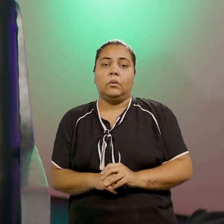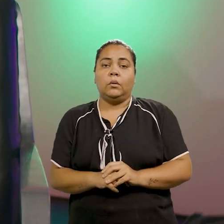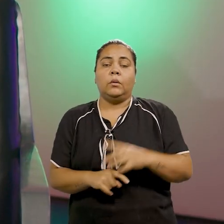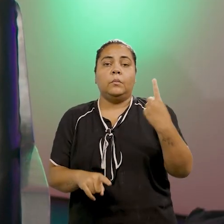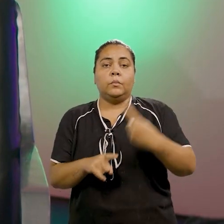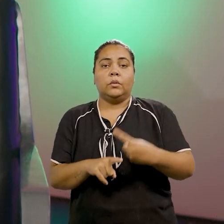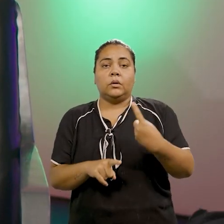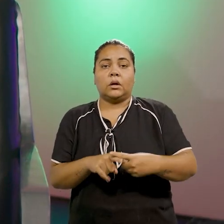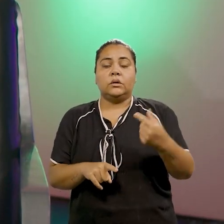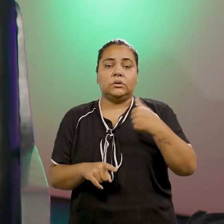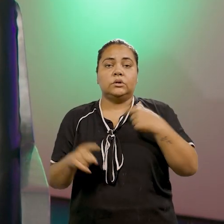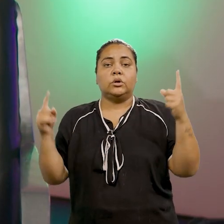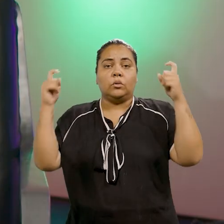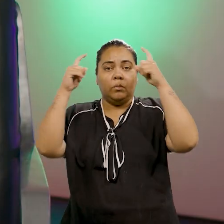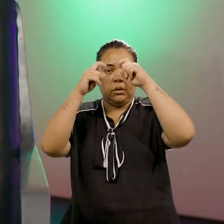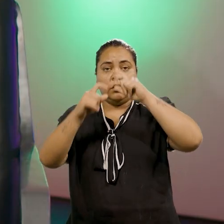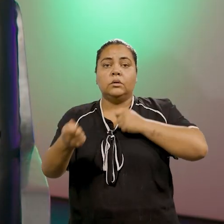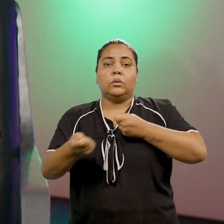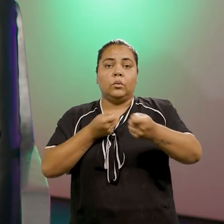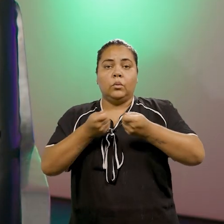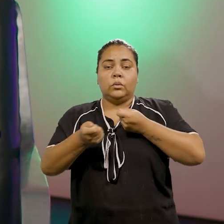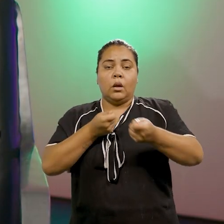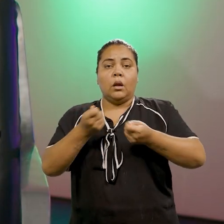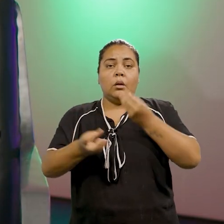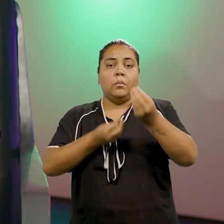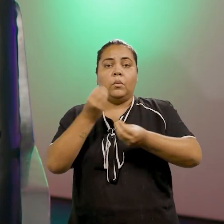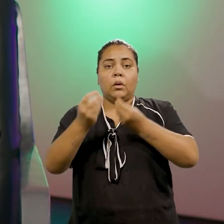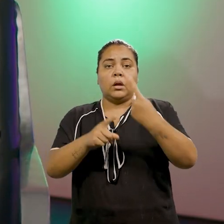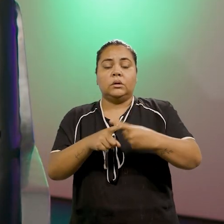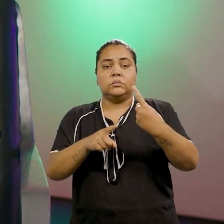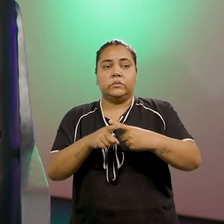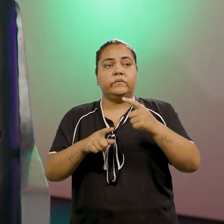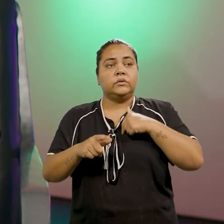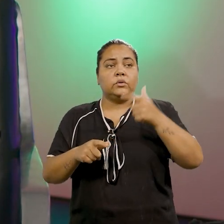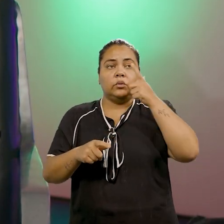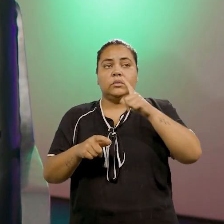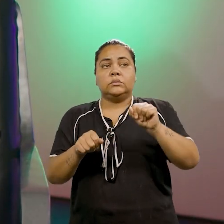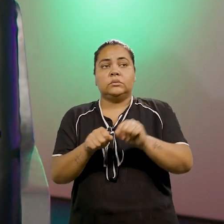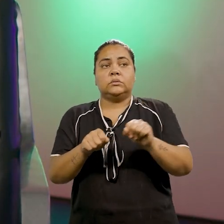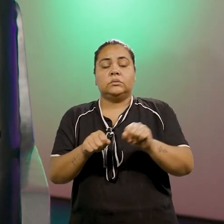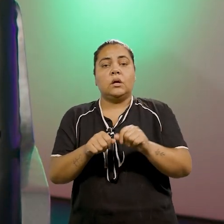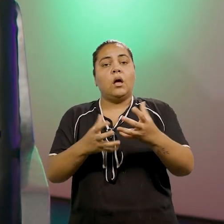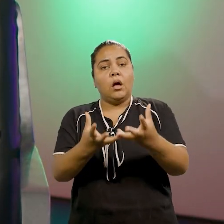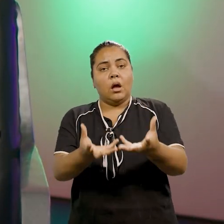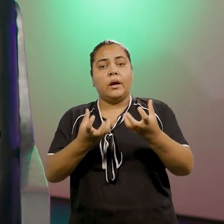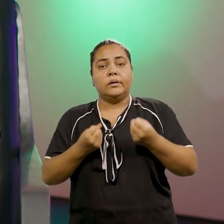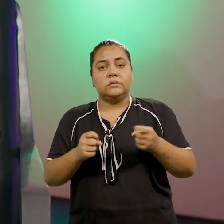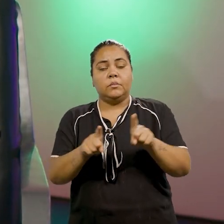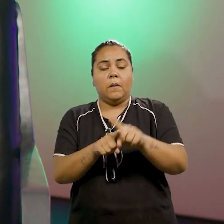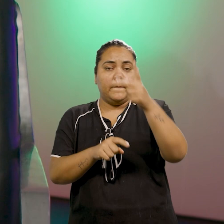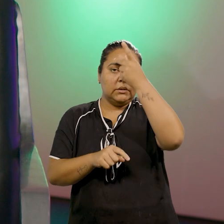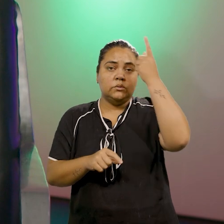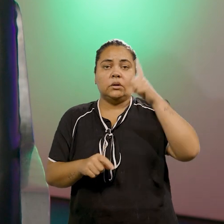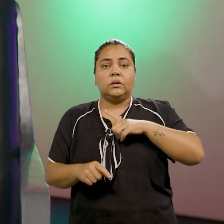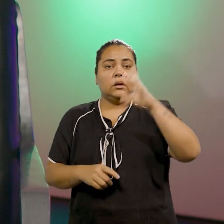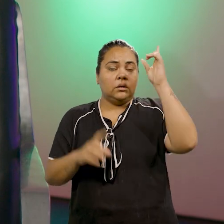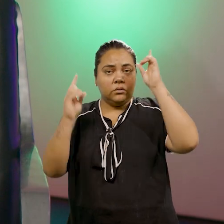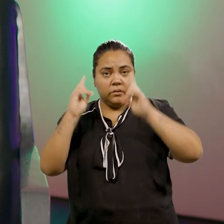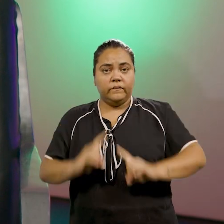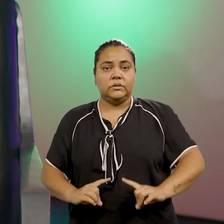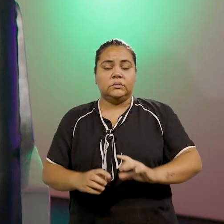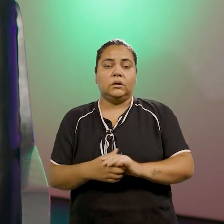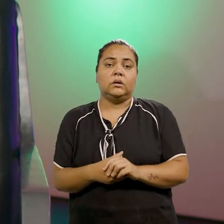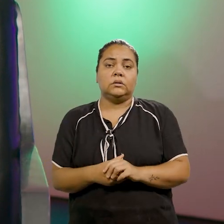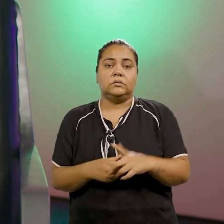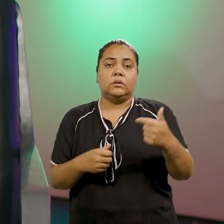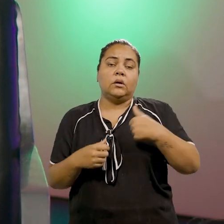porque é complicado controlar como é que as outras pessoas vão lidar ao receber uma pessoa com deficiência, ao receber